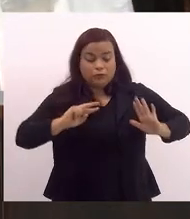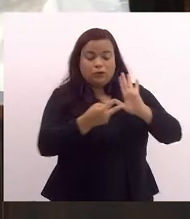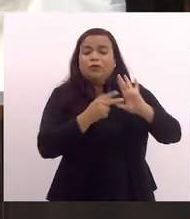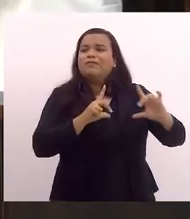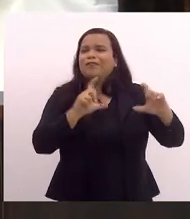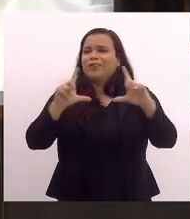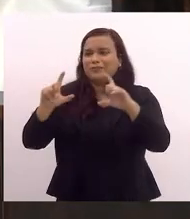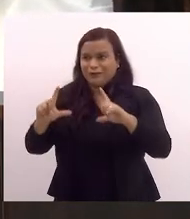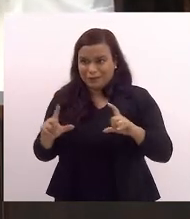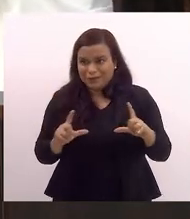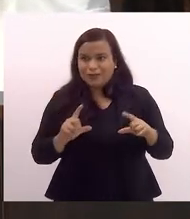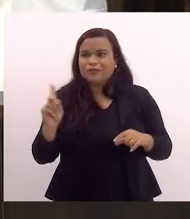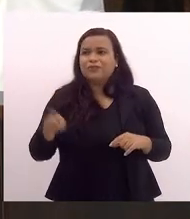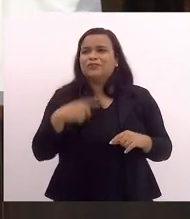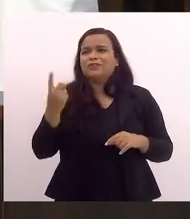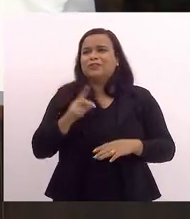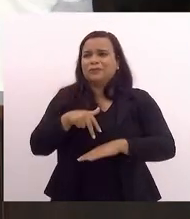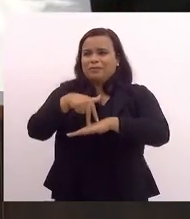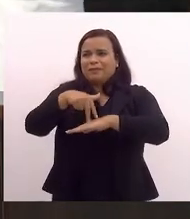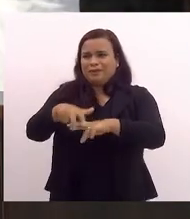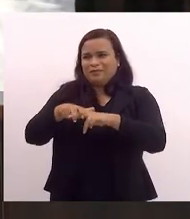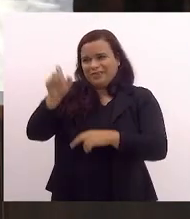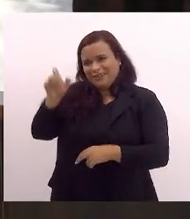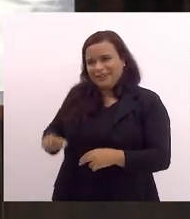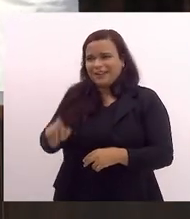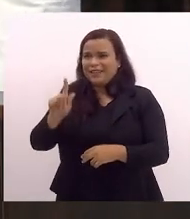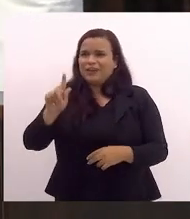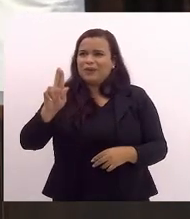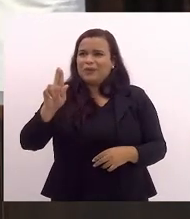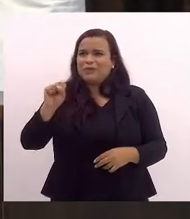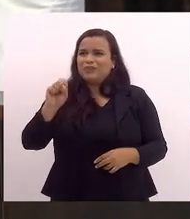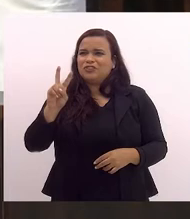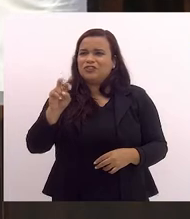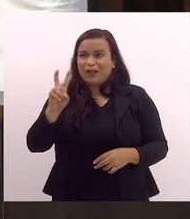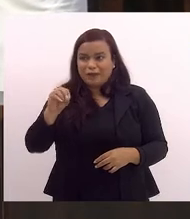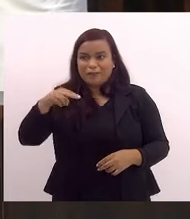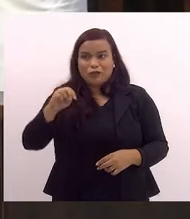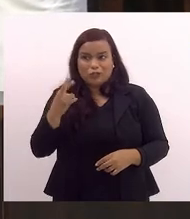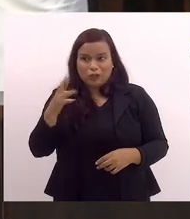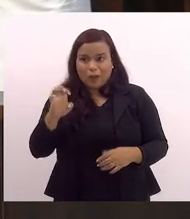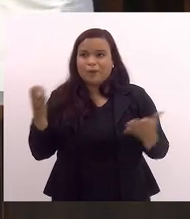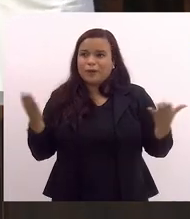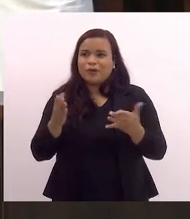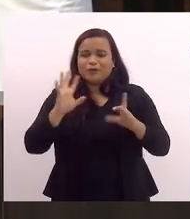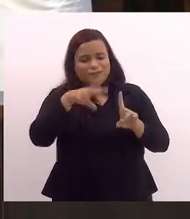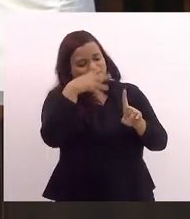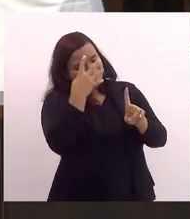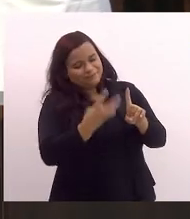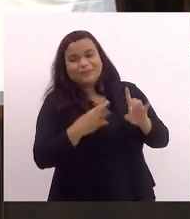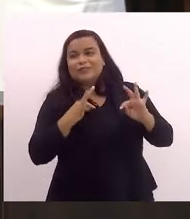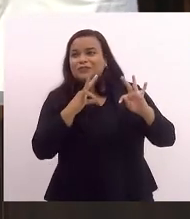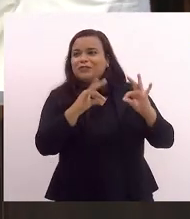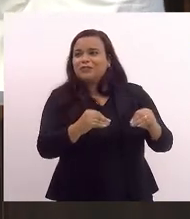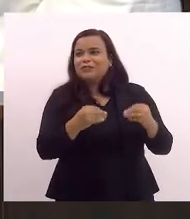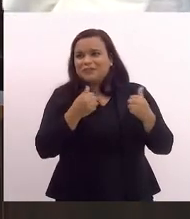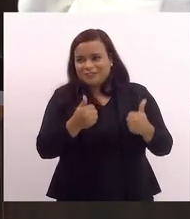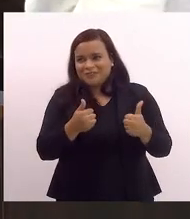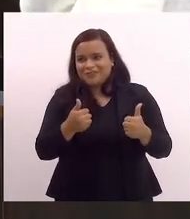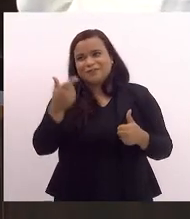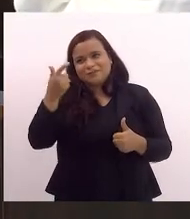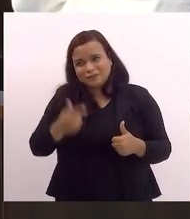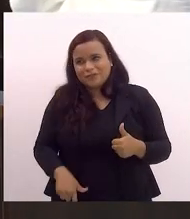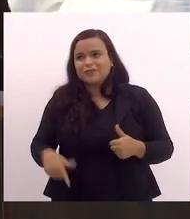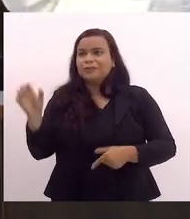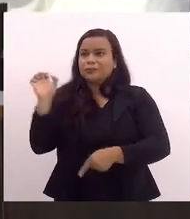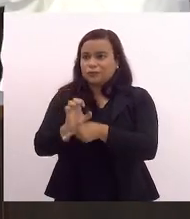de pé por Gustavo Nobre. E hoje, para você, meu irmão, todas as honras e méritos devidos, e, novamente, pelo